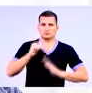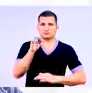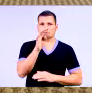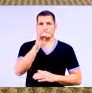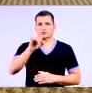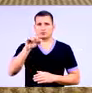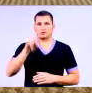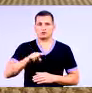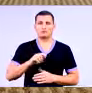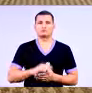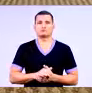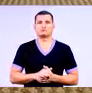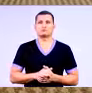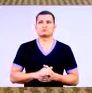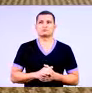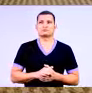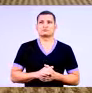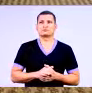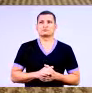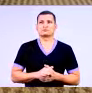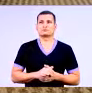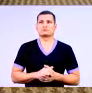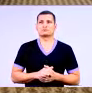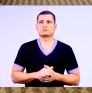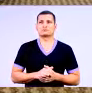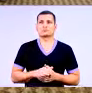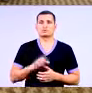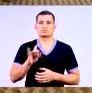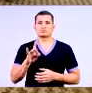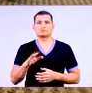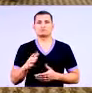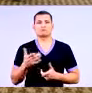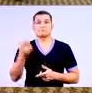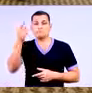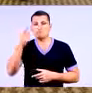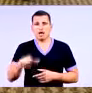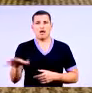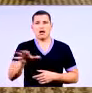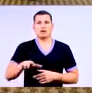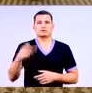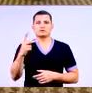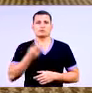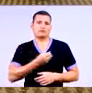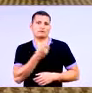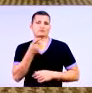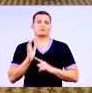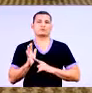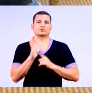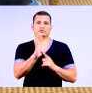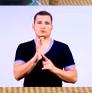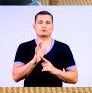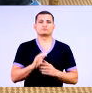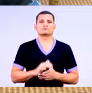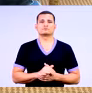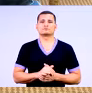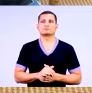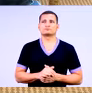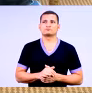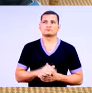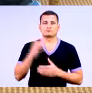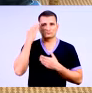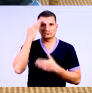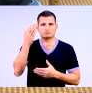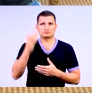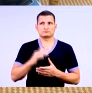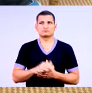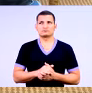ela é apenas mais uma das áreas da sua vida em que você vai deixar transparecer aquilo que você é na sua essência. Obrigado, Jean. Bom, espero